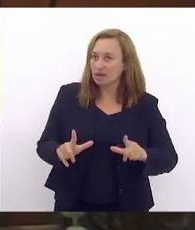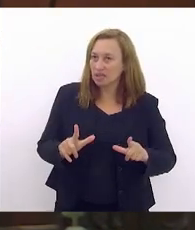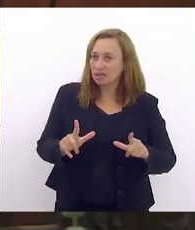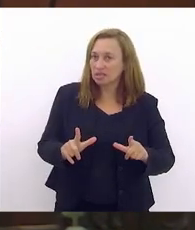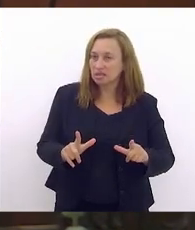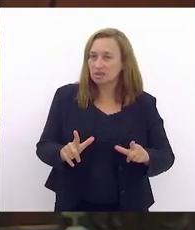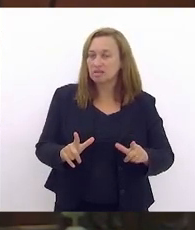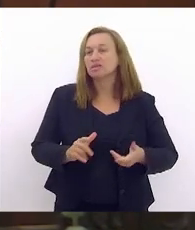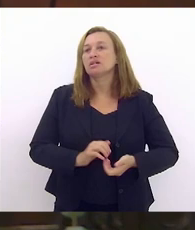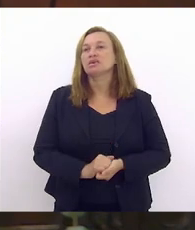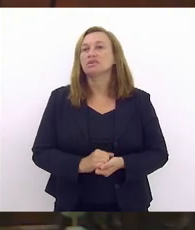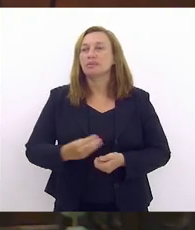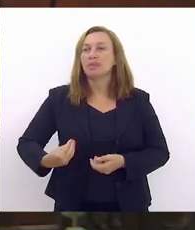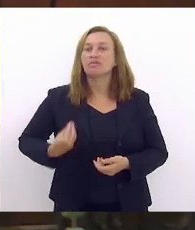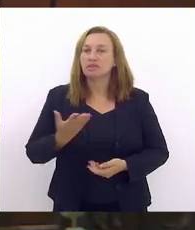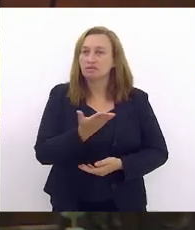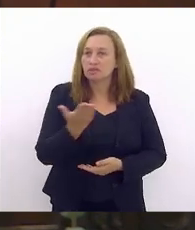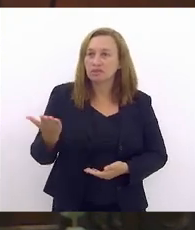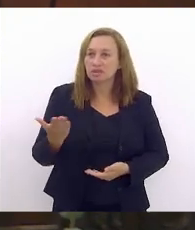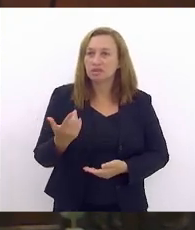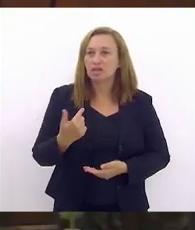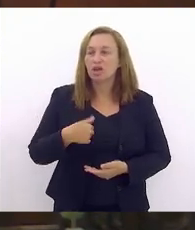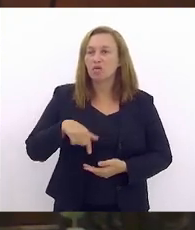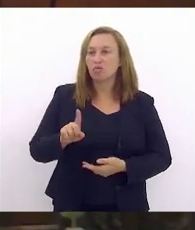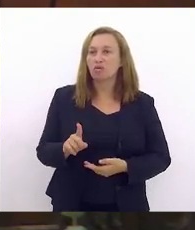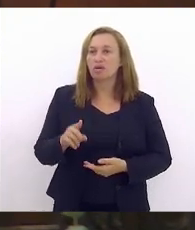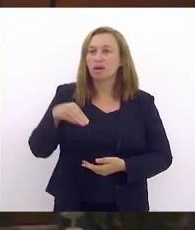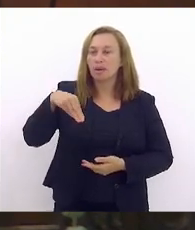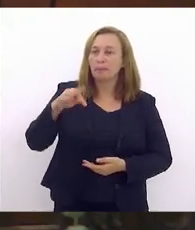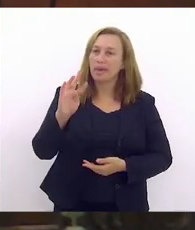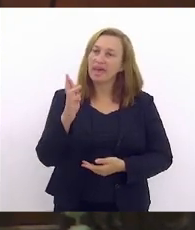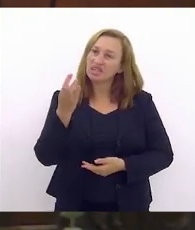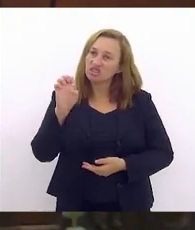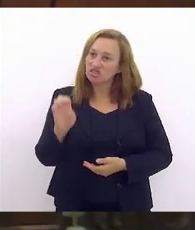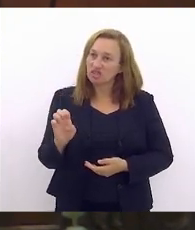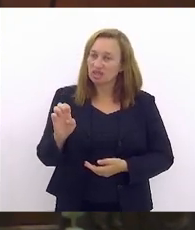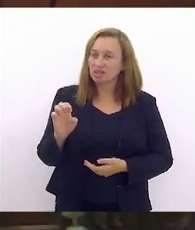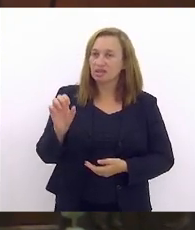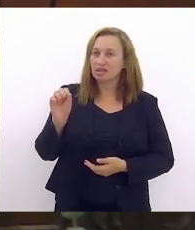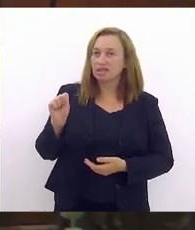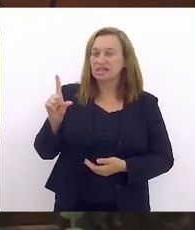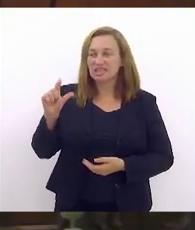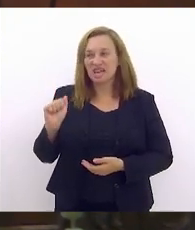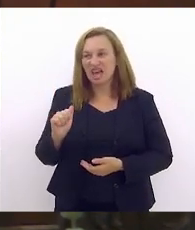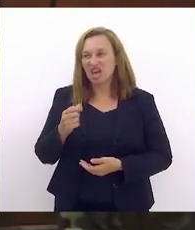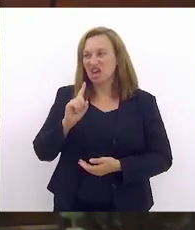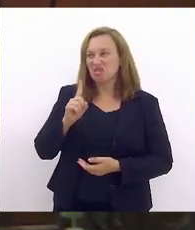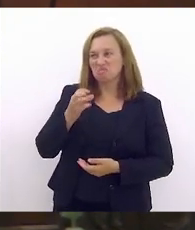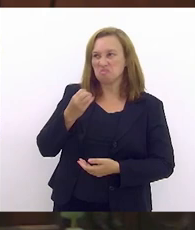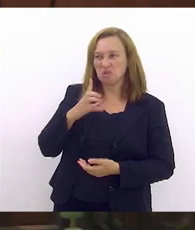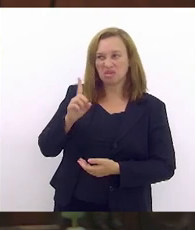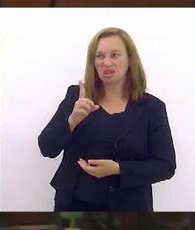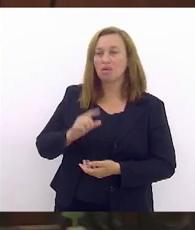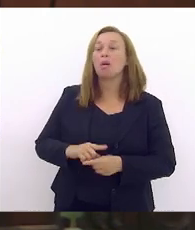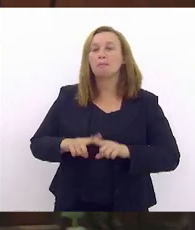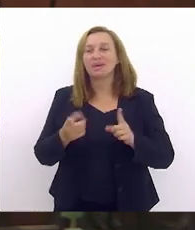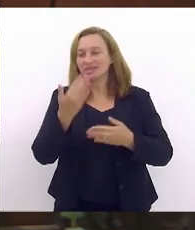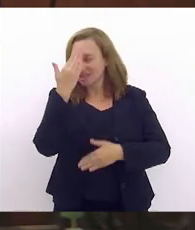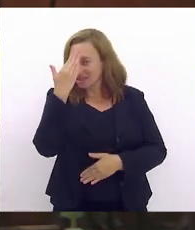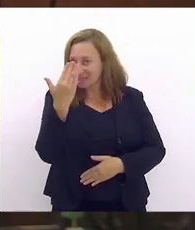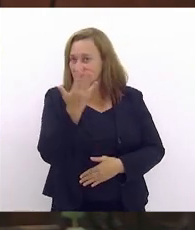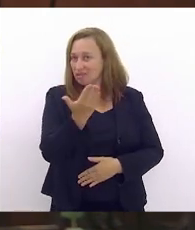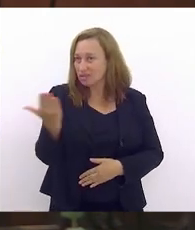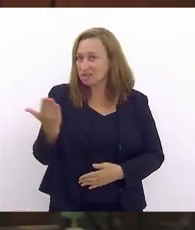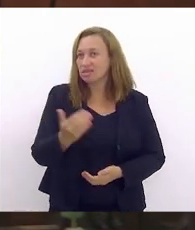vários casais. Para quem não sabe, eu fui um mestre sala, um mero mestre sala, não sou tão bom assim, não fui tão bom assim, mas queria agradecer a todos os